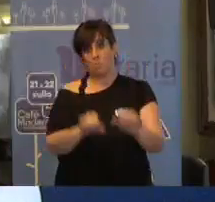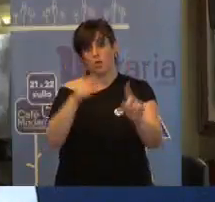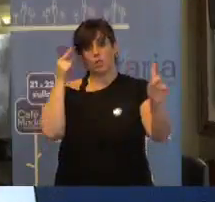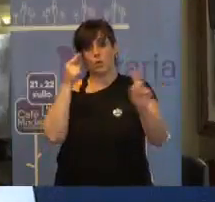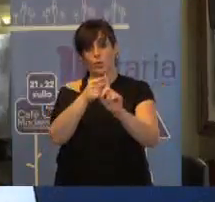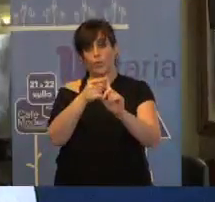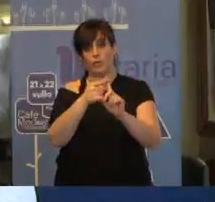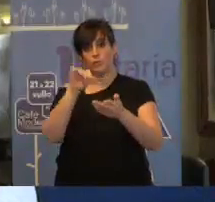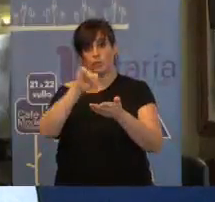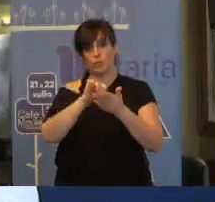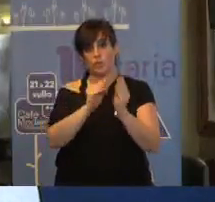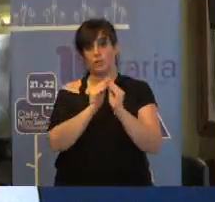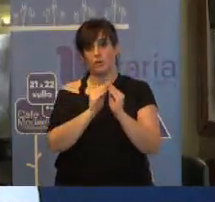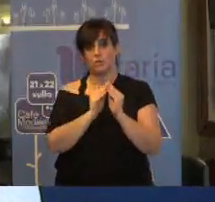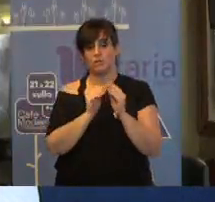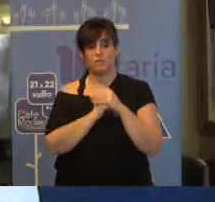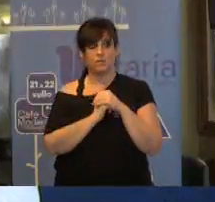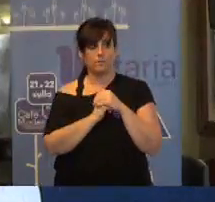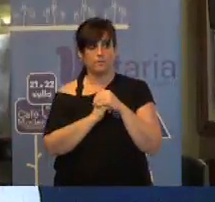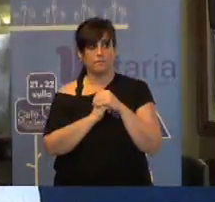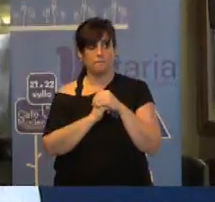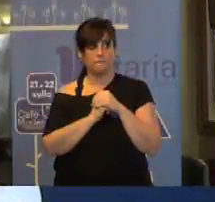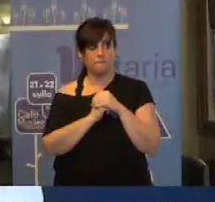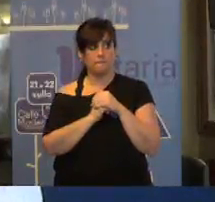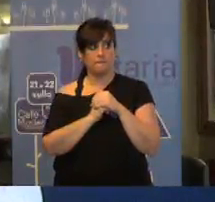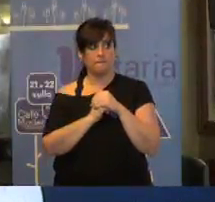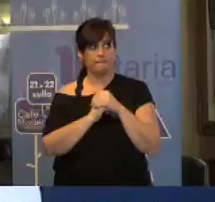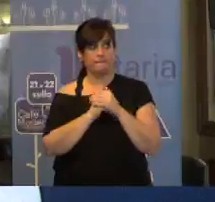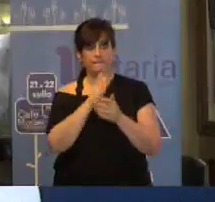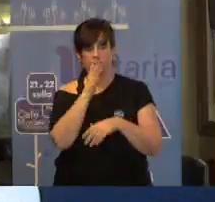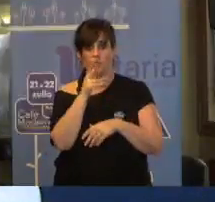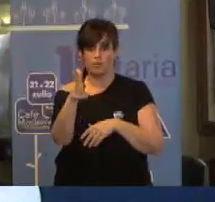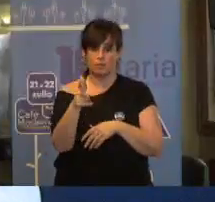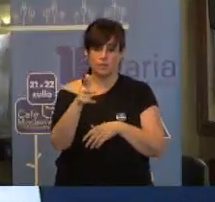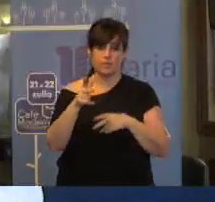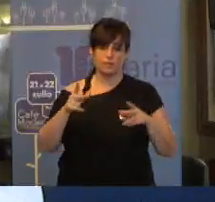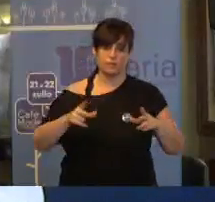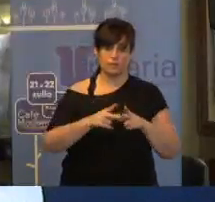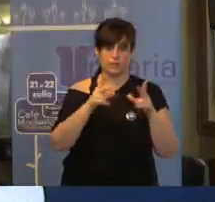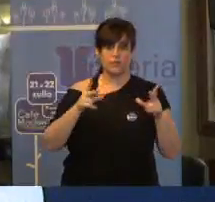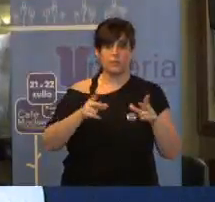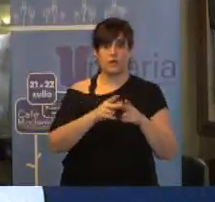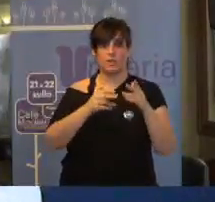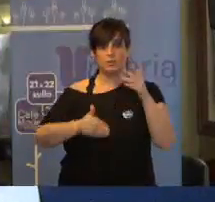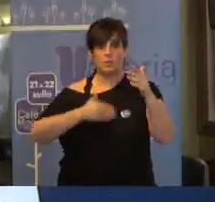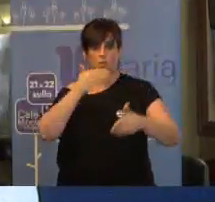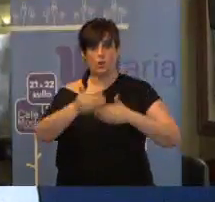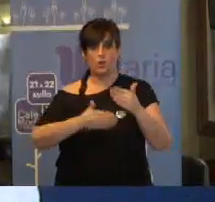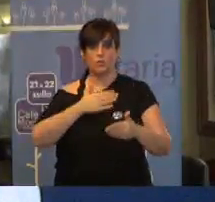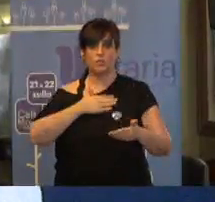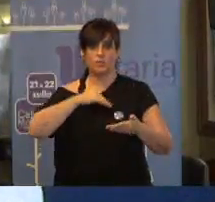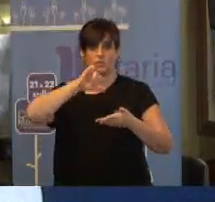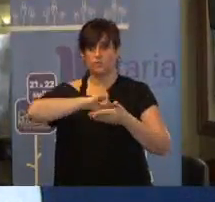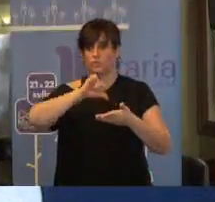de todos os procesos sociais, de como facer cidade, o dereito á cidade, os procesos sociais na cidade. Nos entendemos que o que se fai